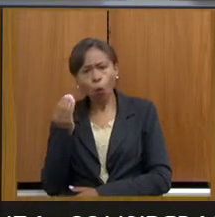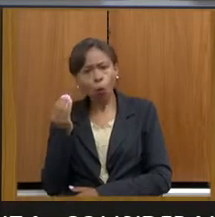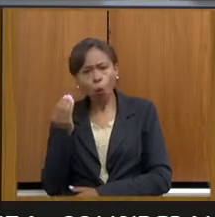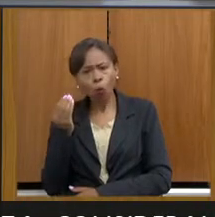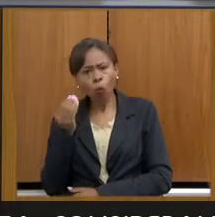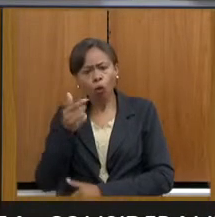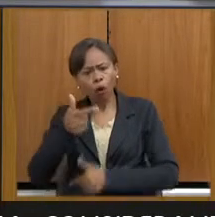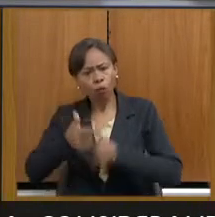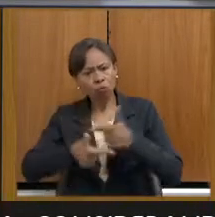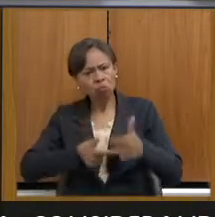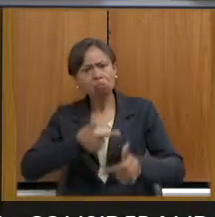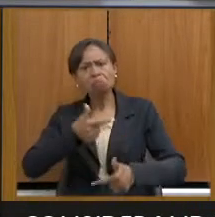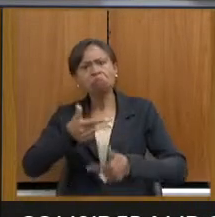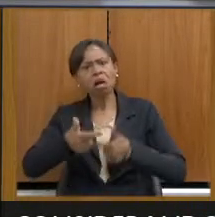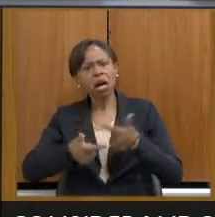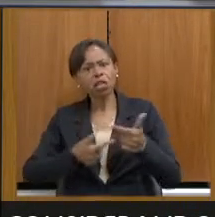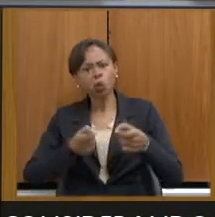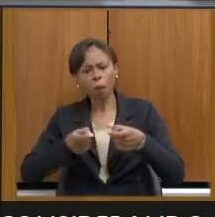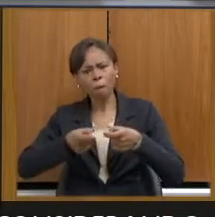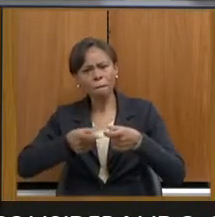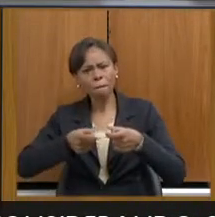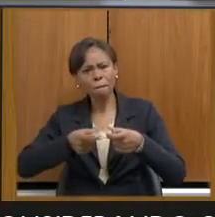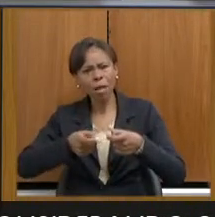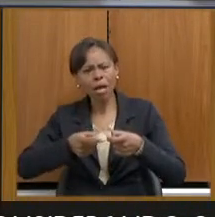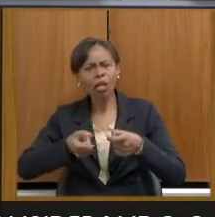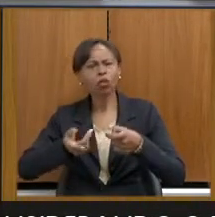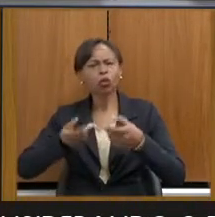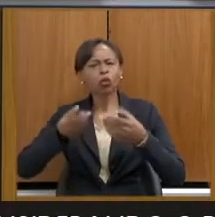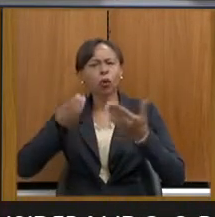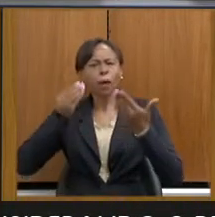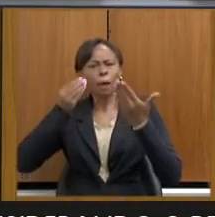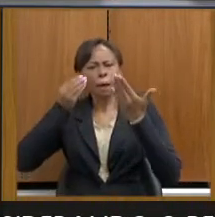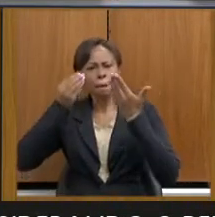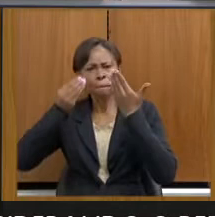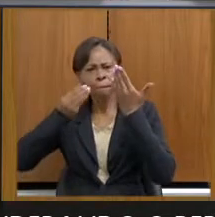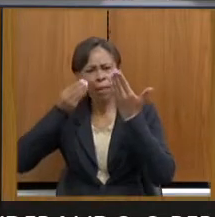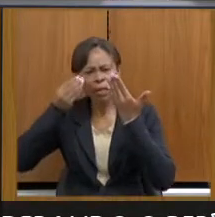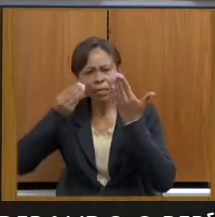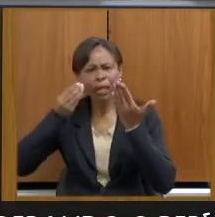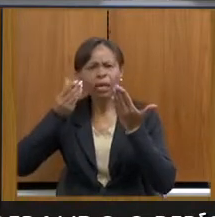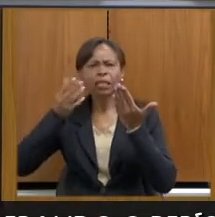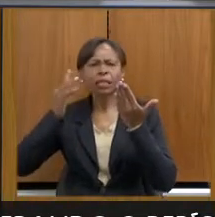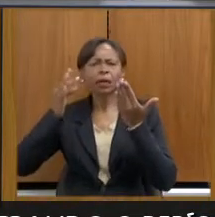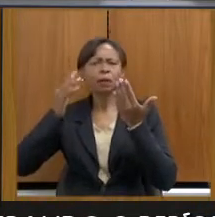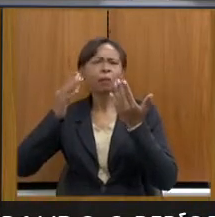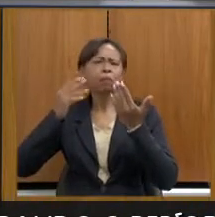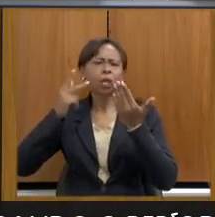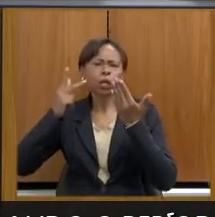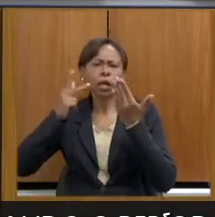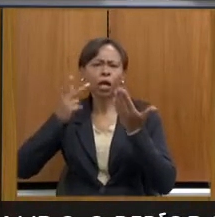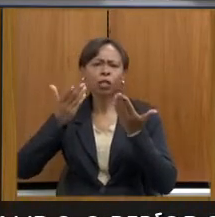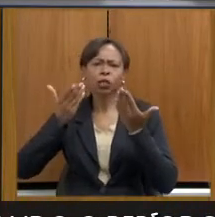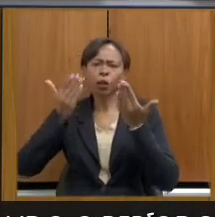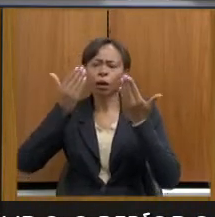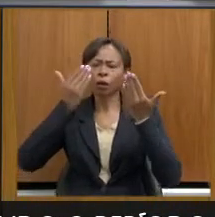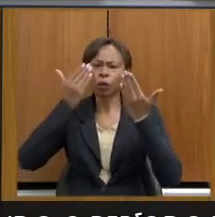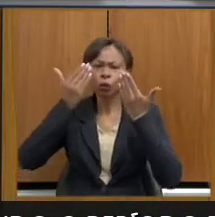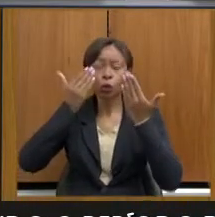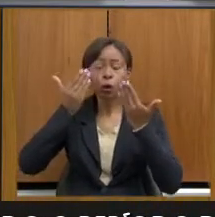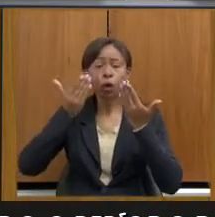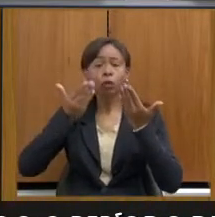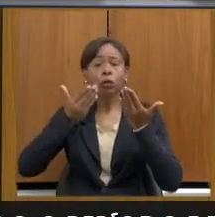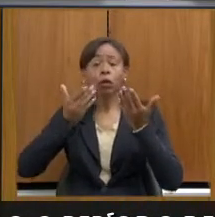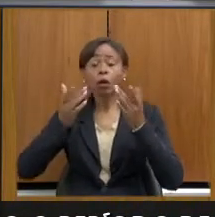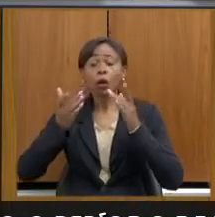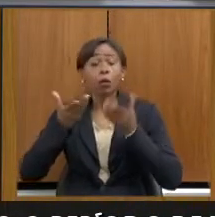realizam com médicos psiquiatras é a entender psicólogos e um